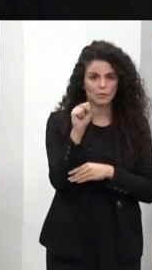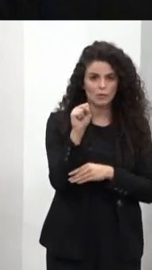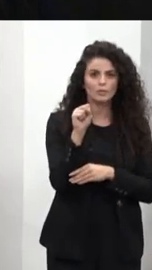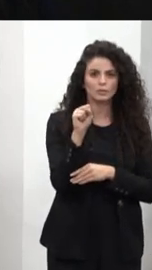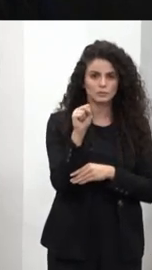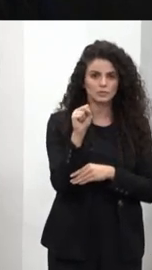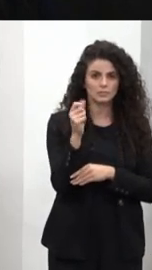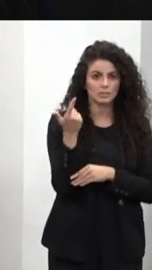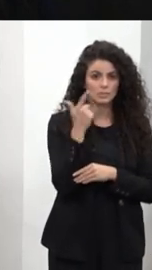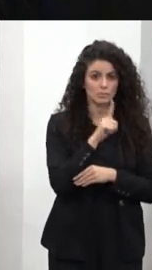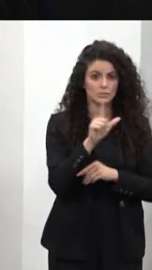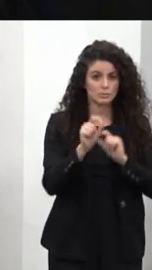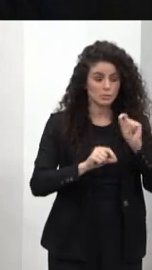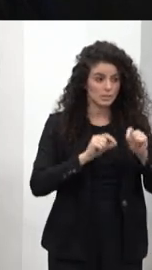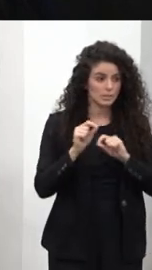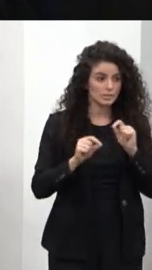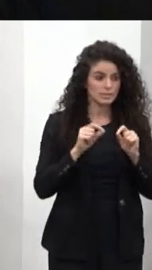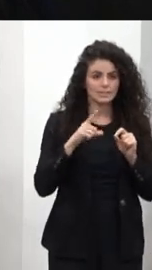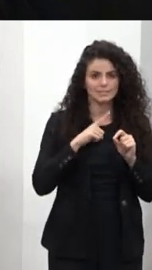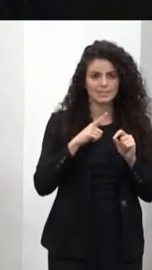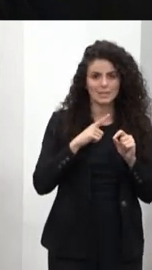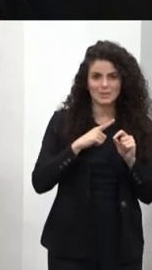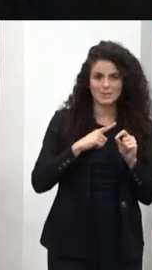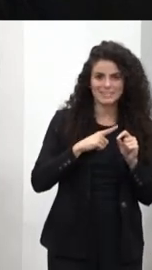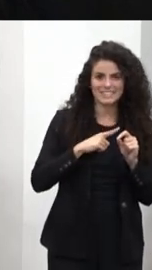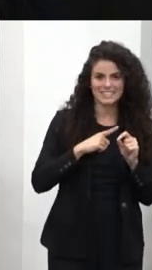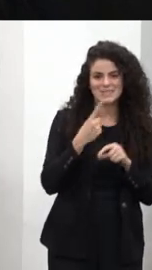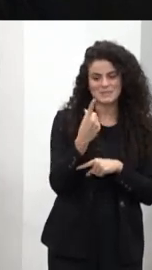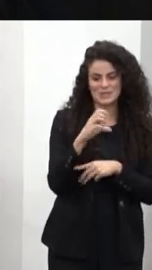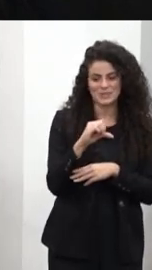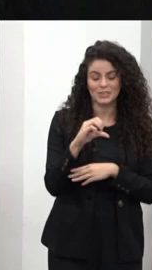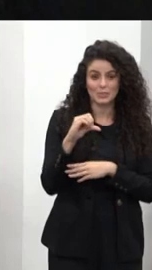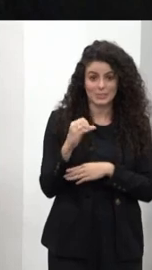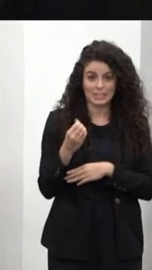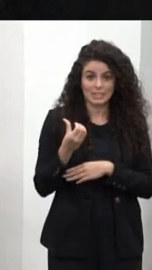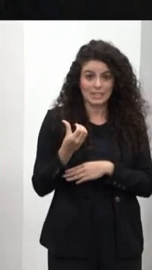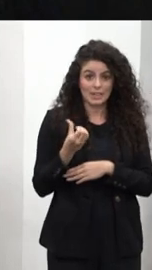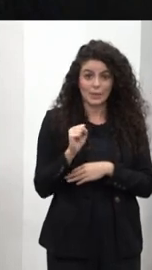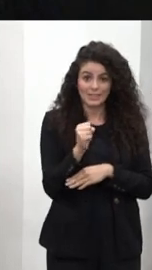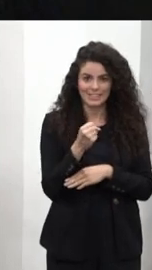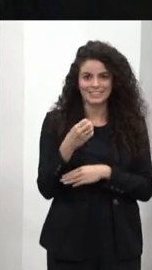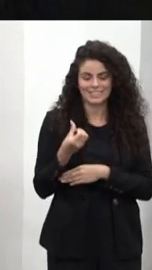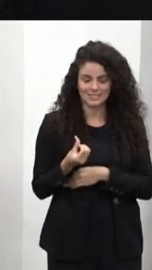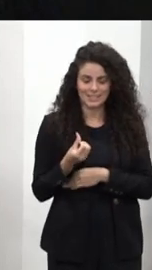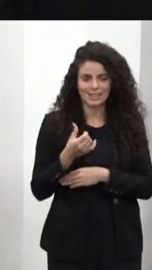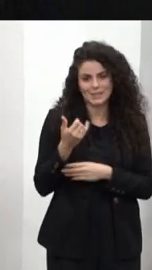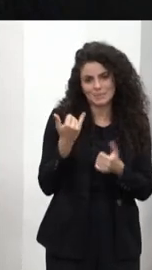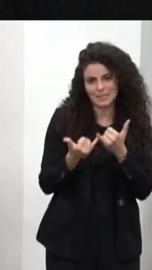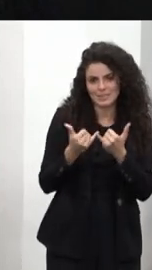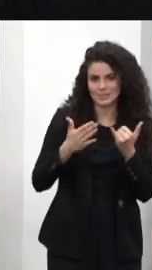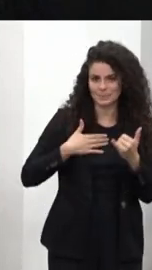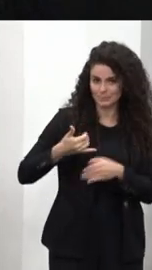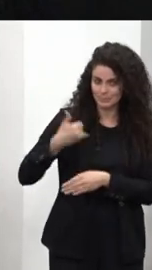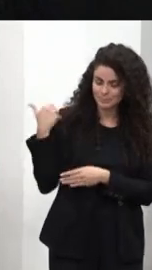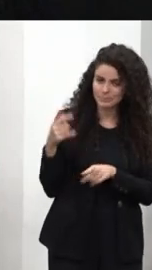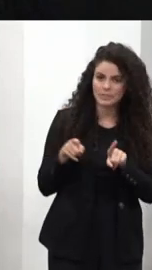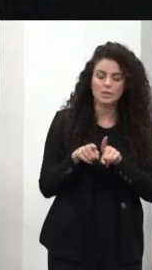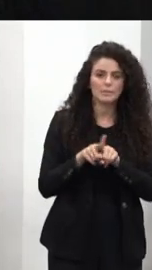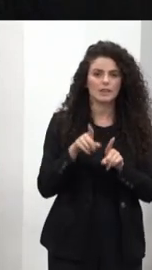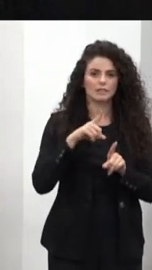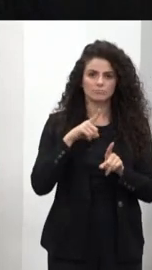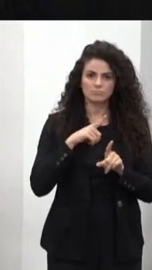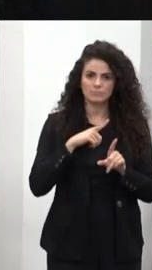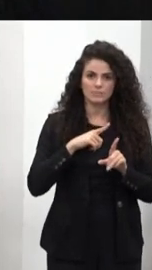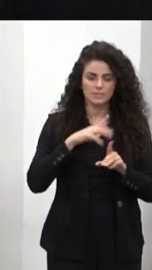algumas delas na minha idade 1986 a gente tem pioneirismo na política cultural e